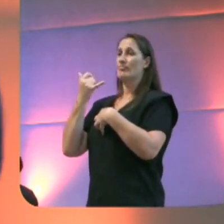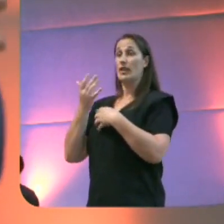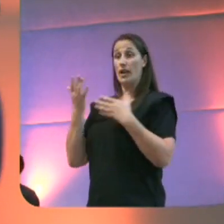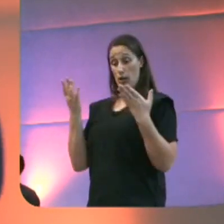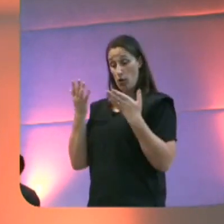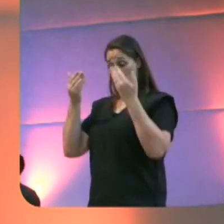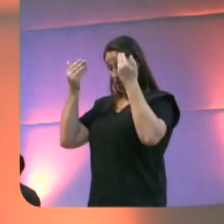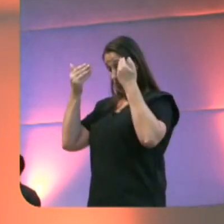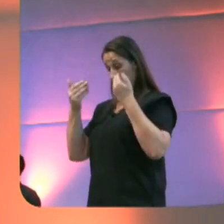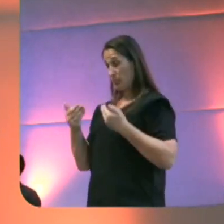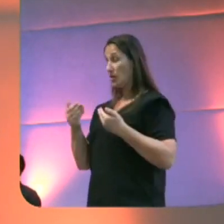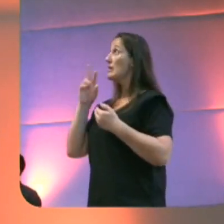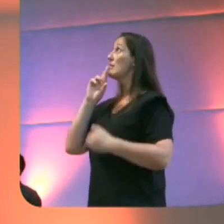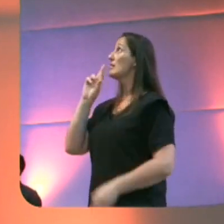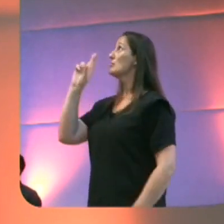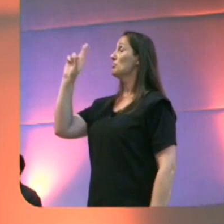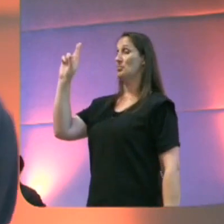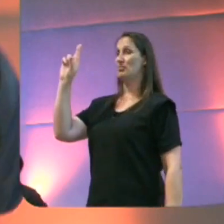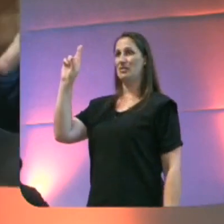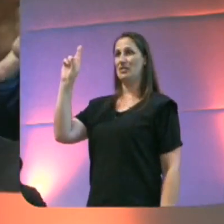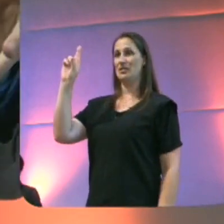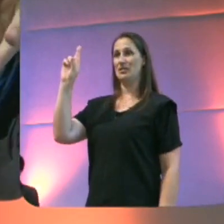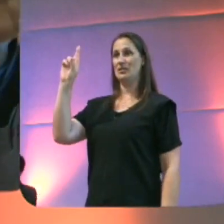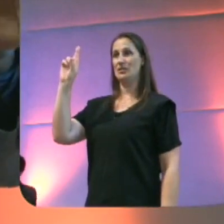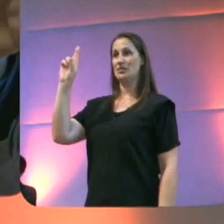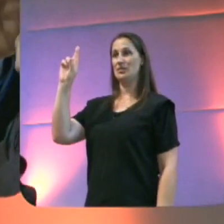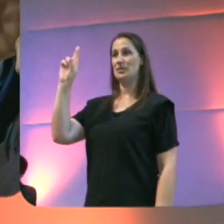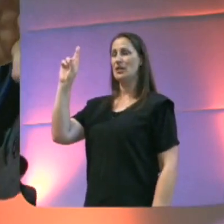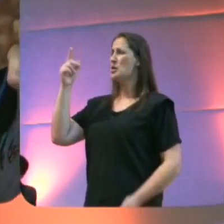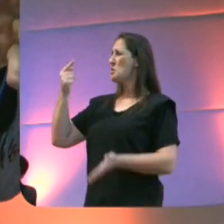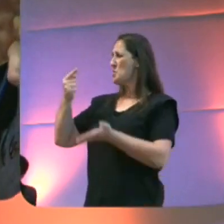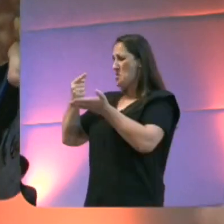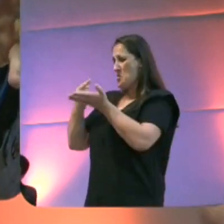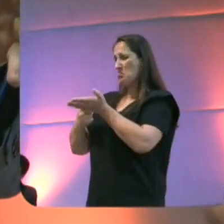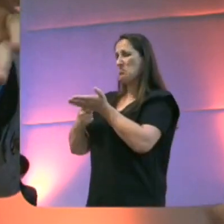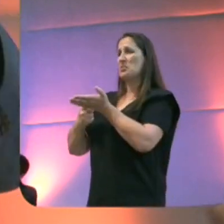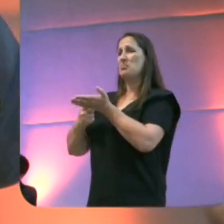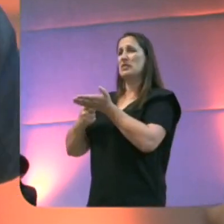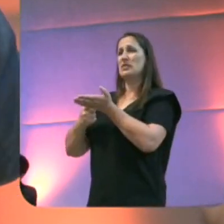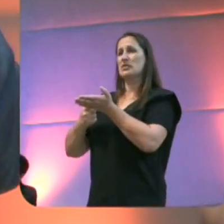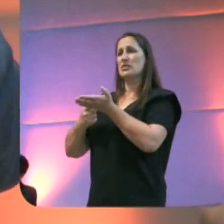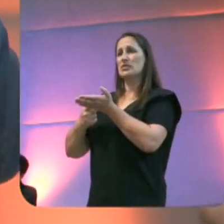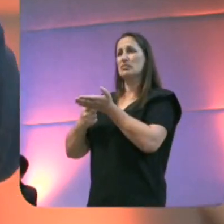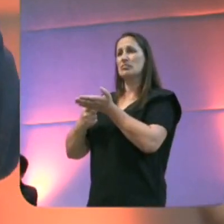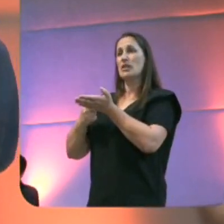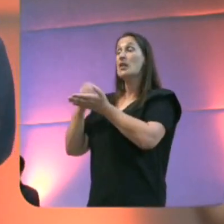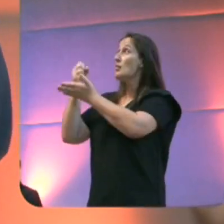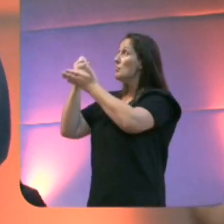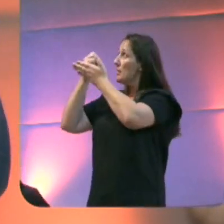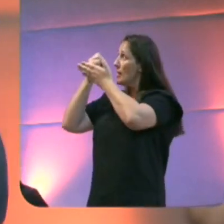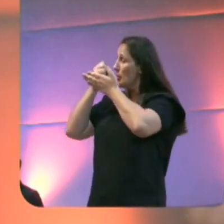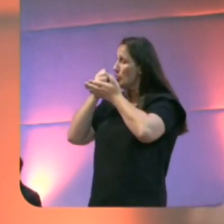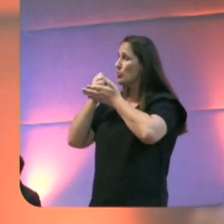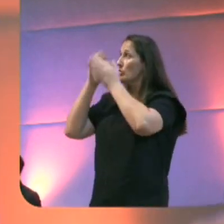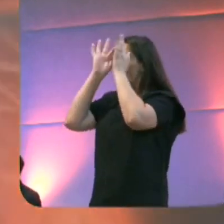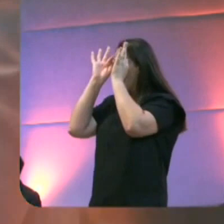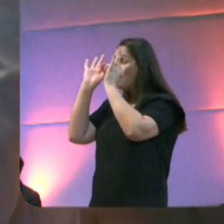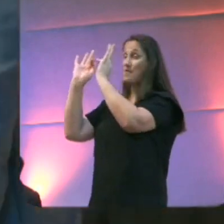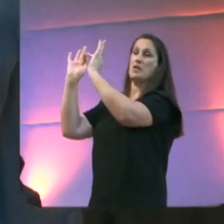aqui respondendo. Esse é meu pacto, o meu compromisso. Me ajuda a ser